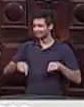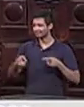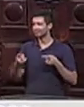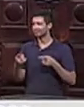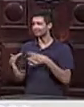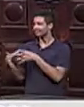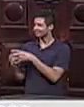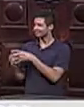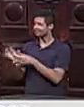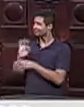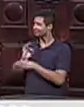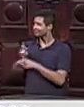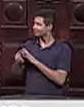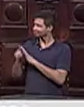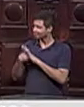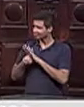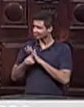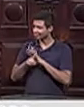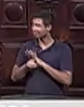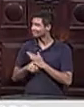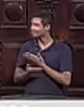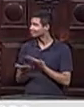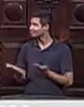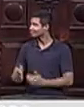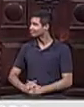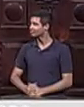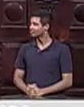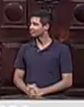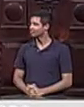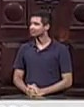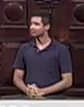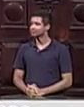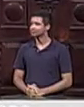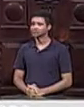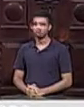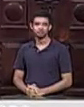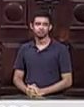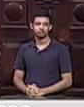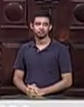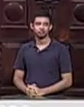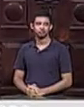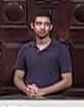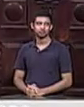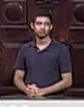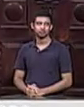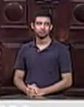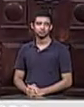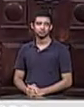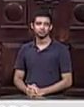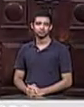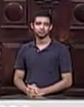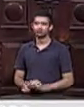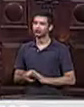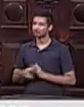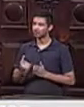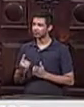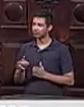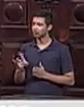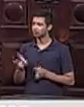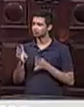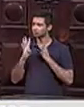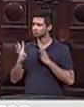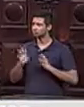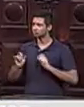galerias. A luta de vocês é nossa luta também. Quero chamar atenção para